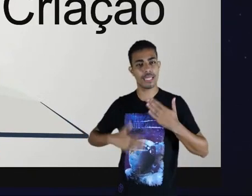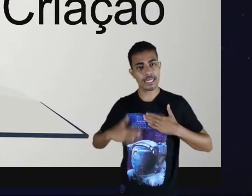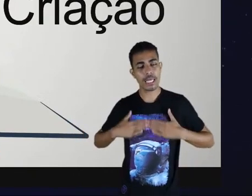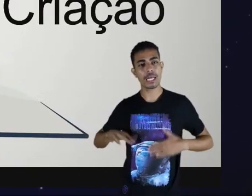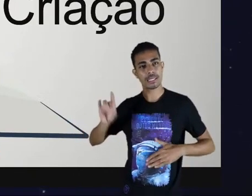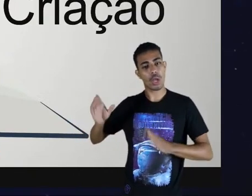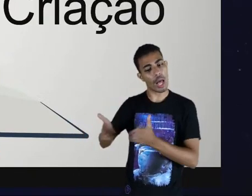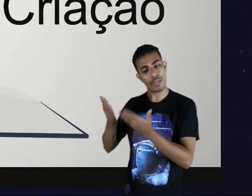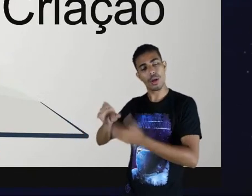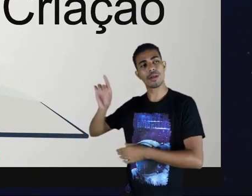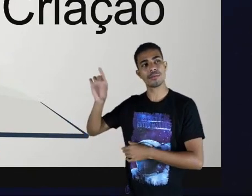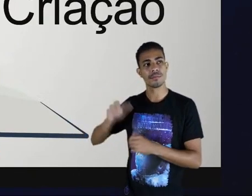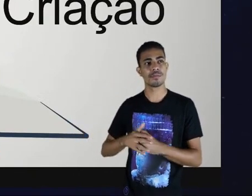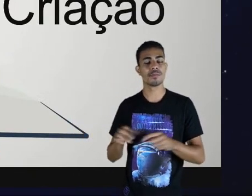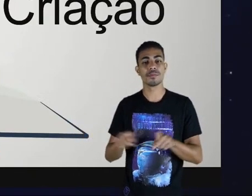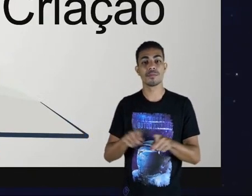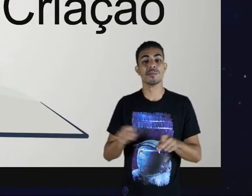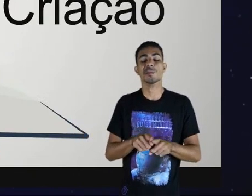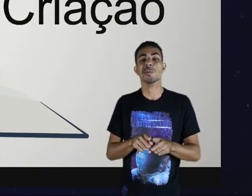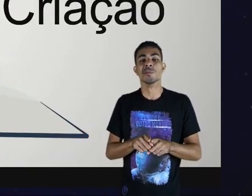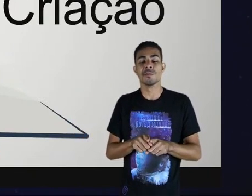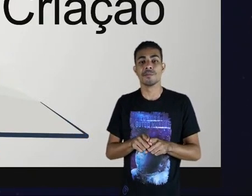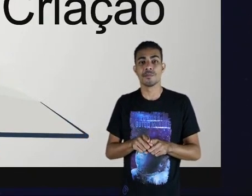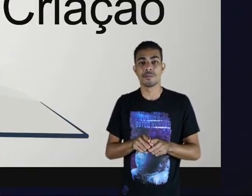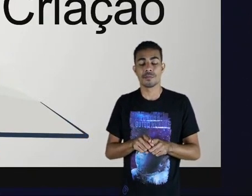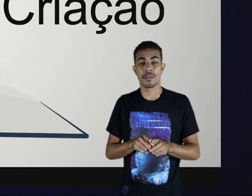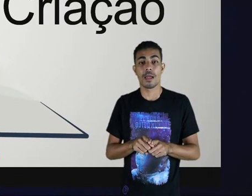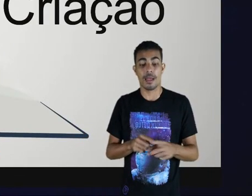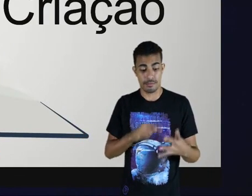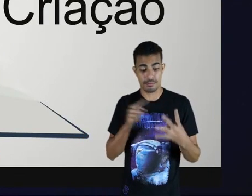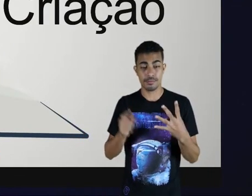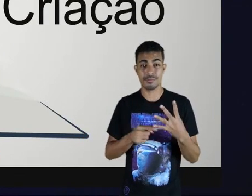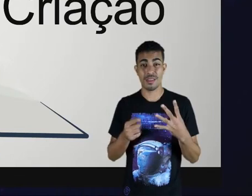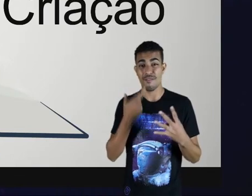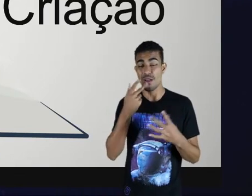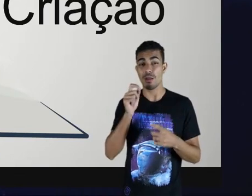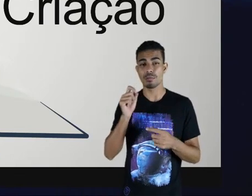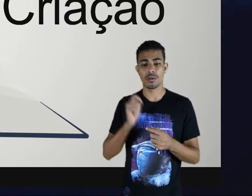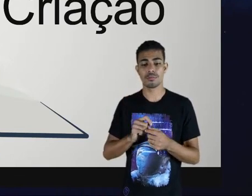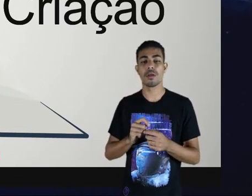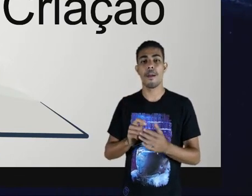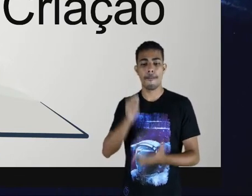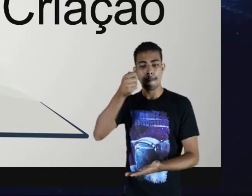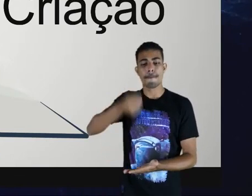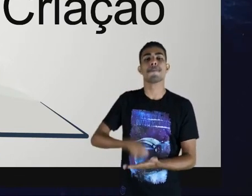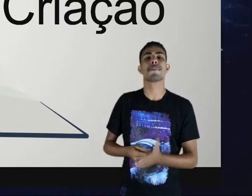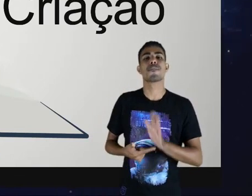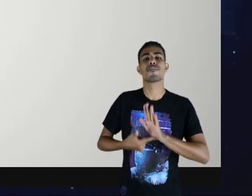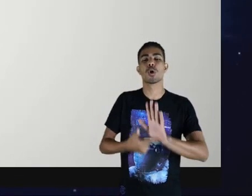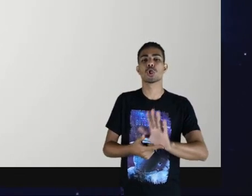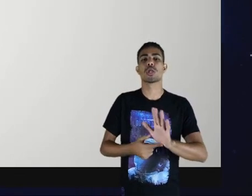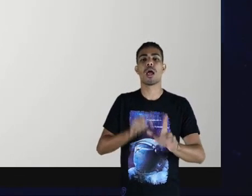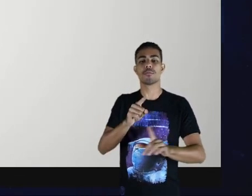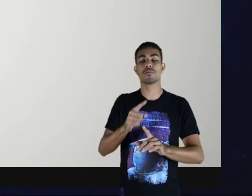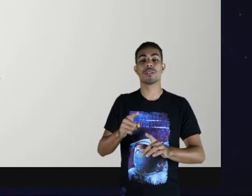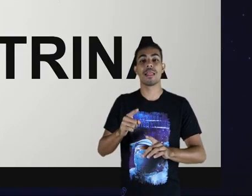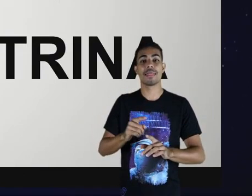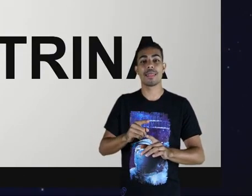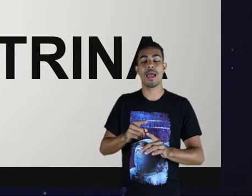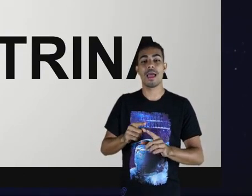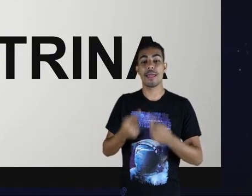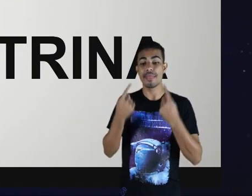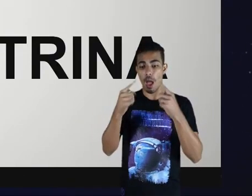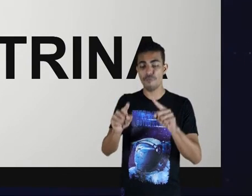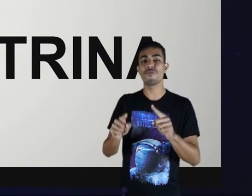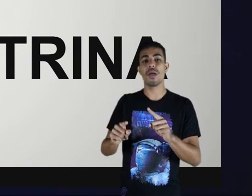é realçar a posição bíblica da criação. Quinto, Jesus e